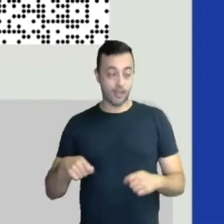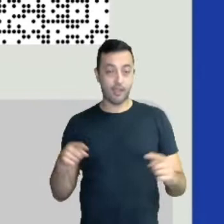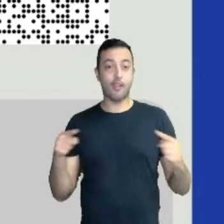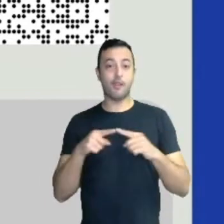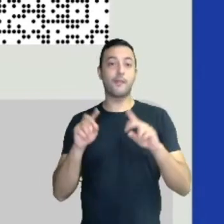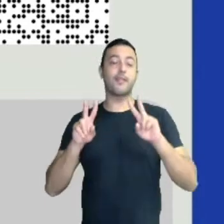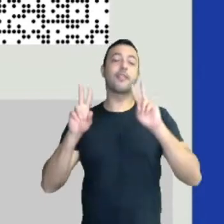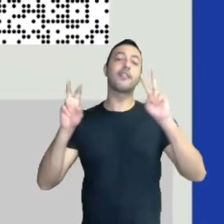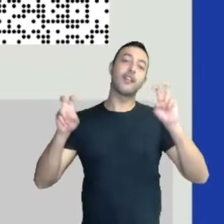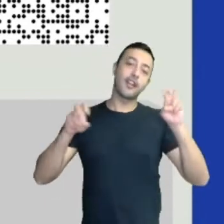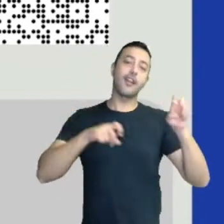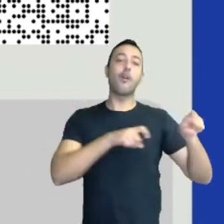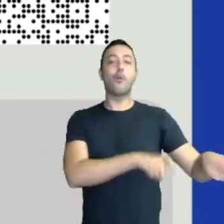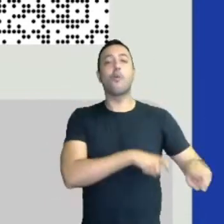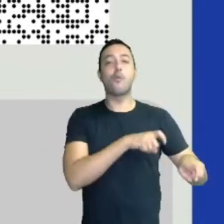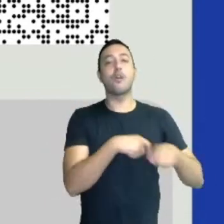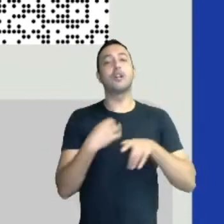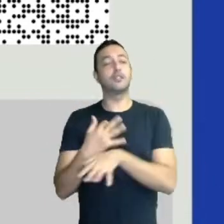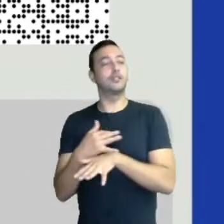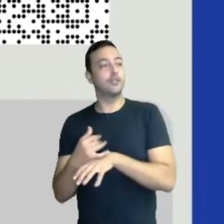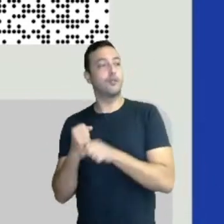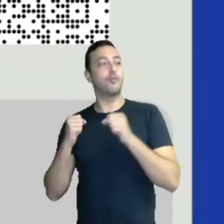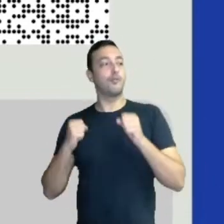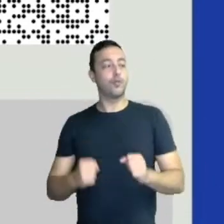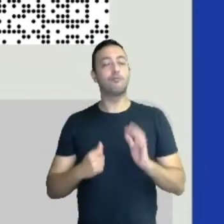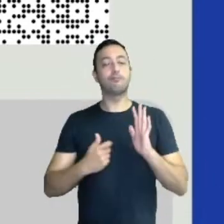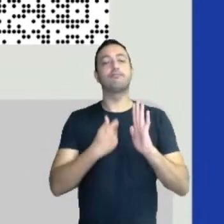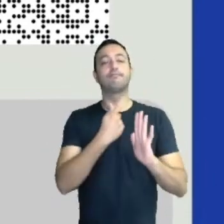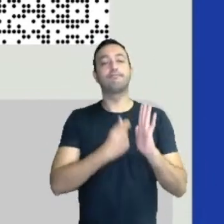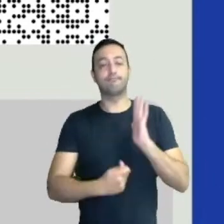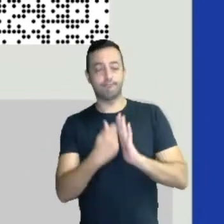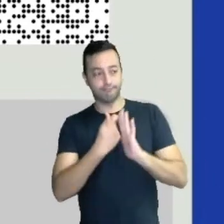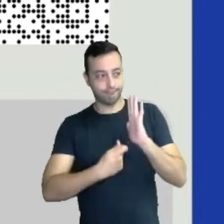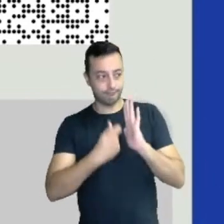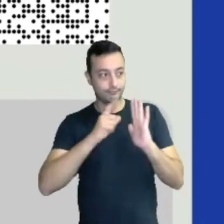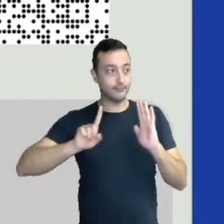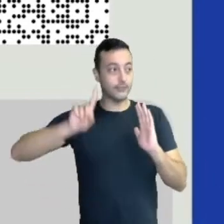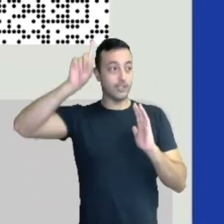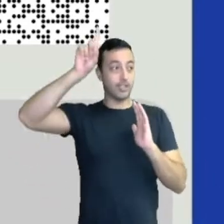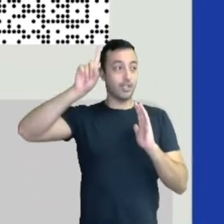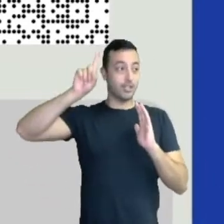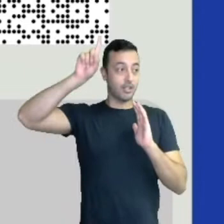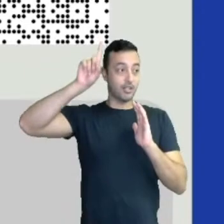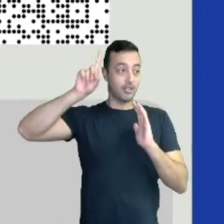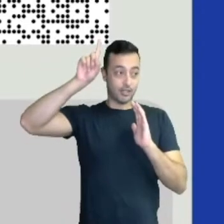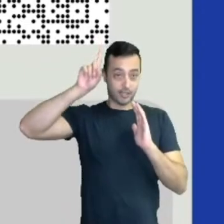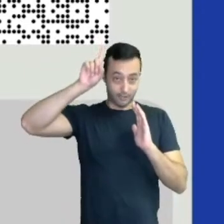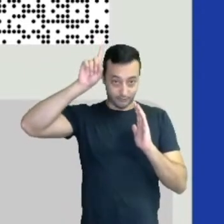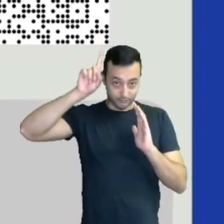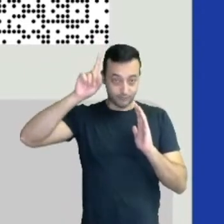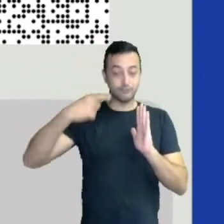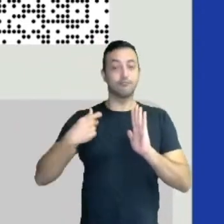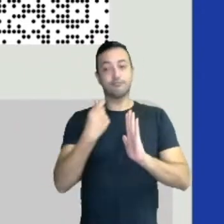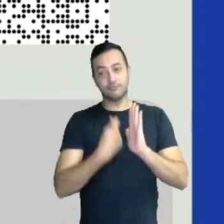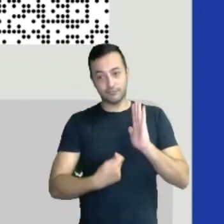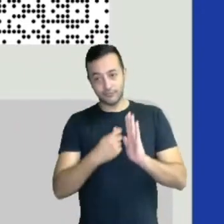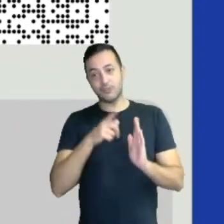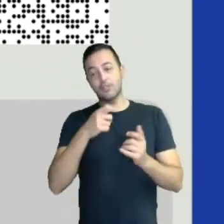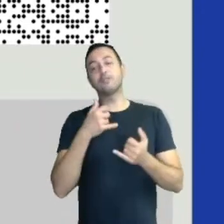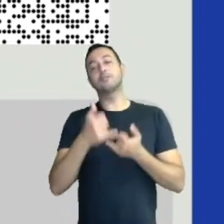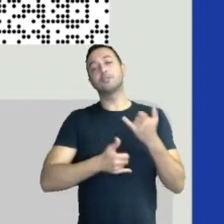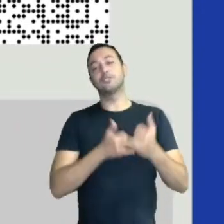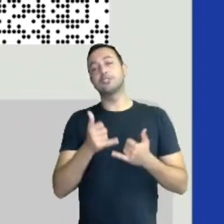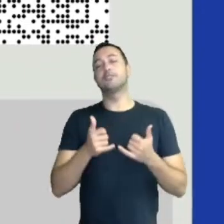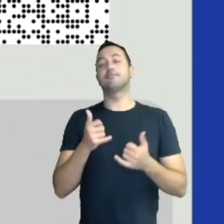esse tema, ó, rural e urbana, só é colocar a câmera do seu celular nesse QR Code aqui, que aí você vai jogar aí, ó, no